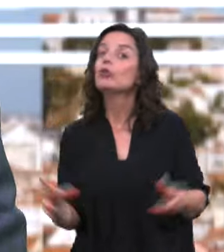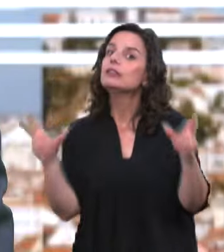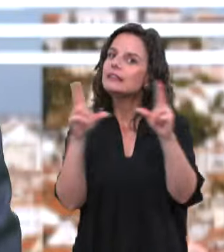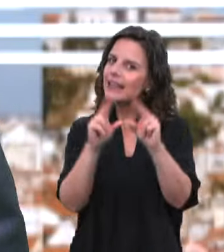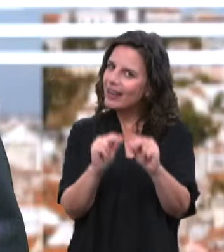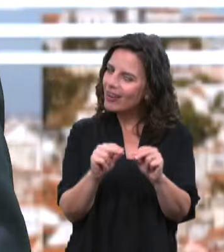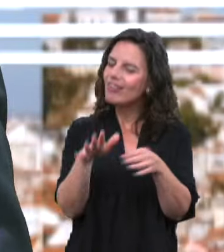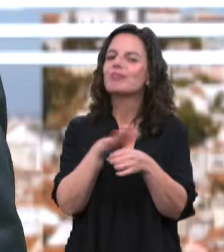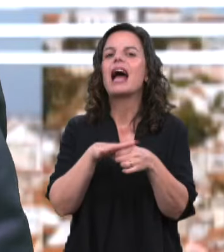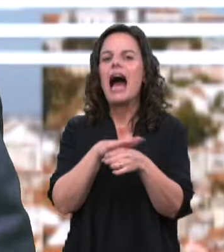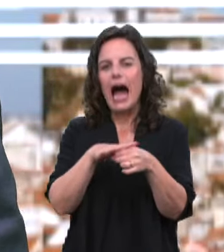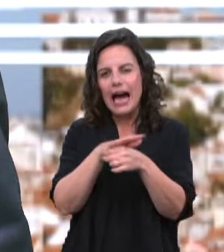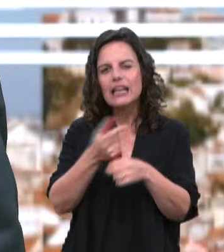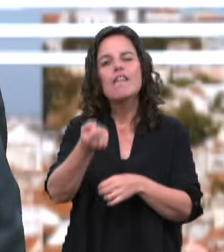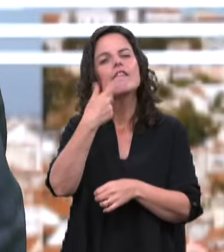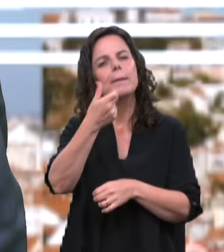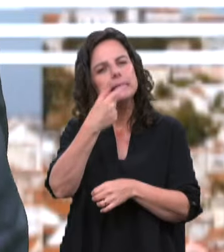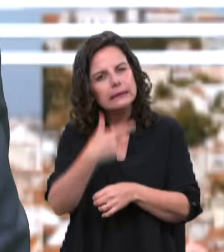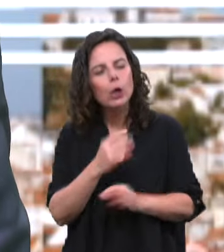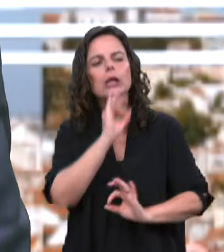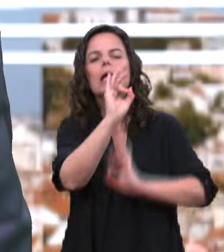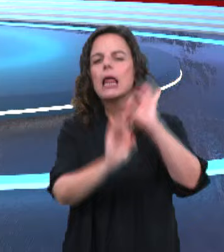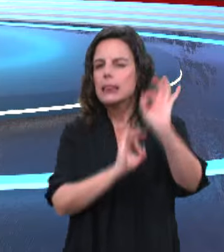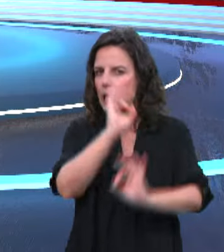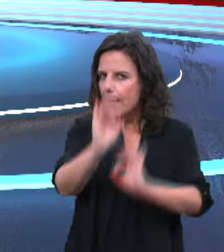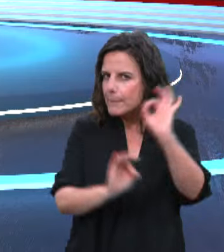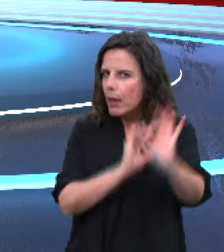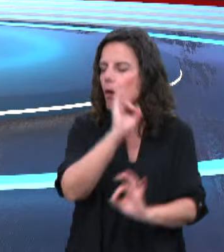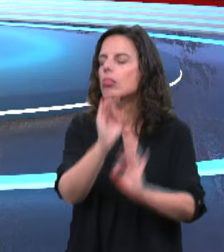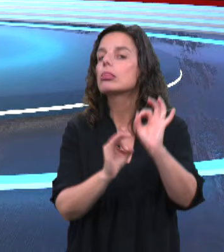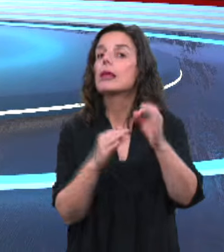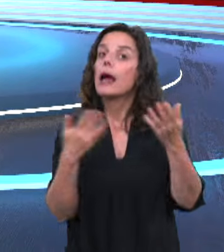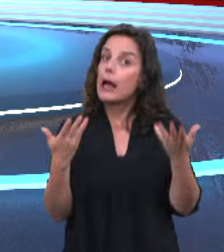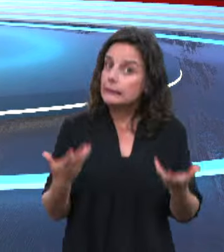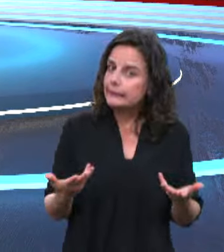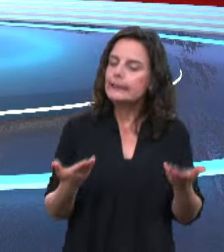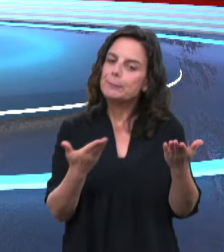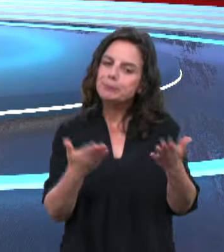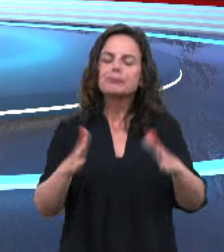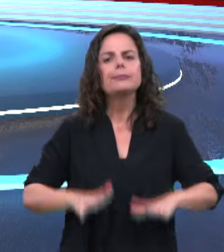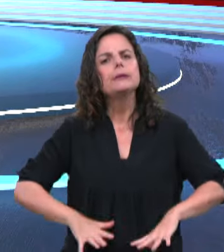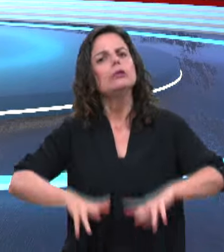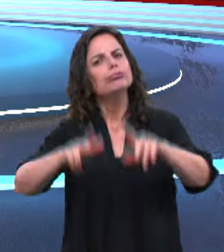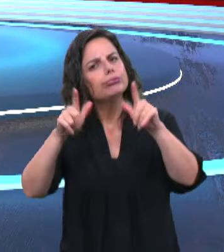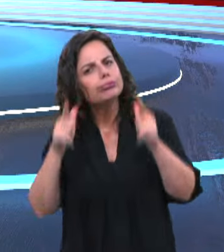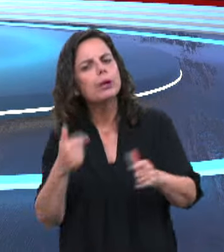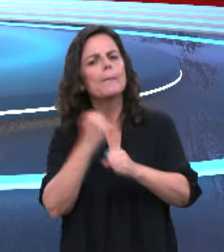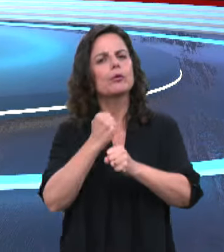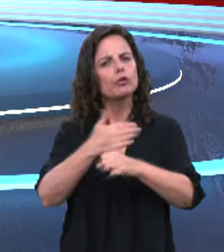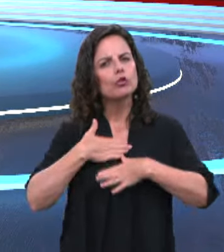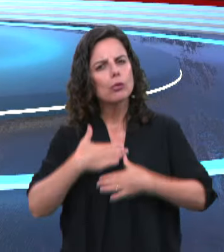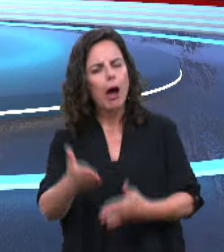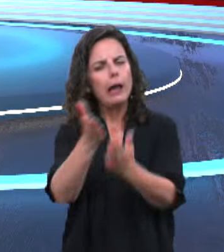inovação na área farmacêutica, na área terapêutica, e portanto este desenvolvimento